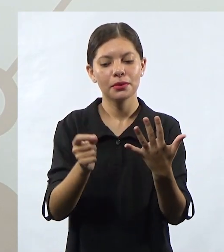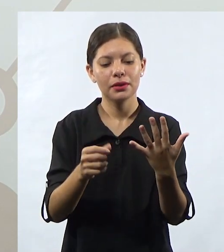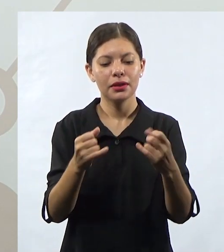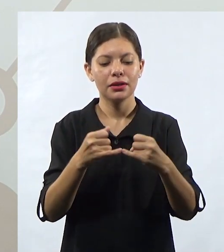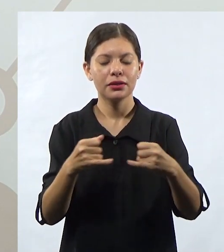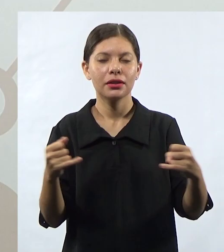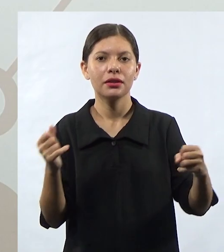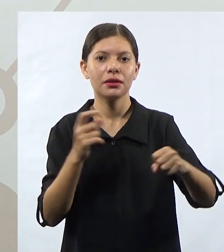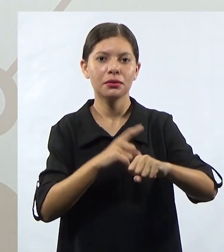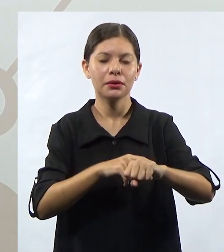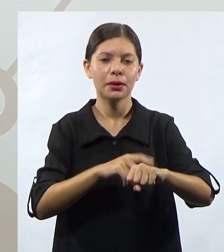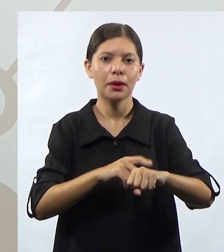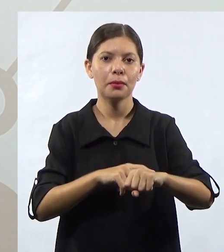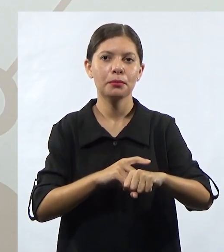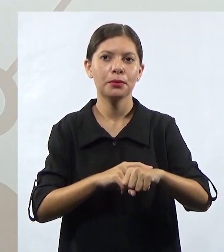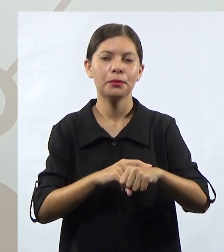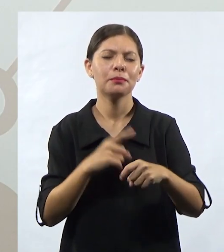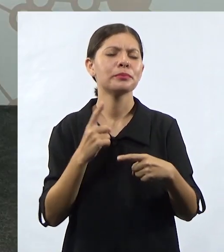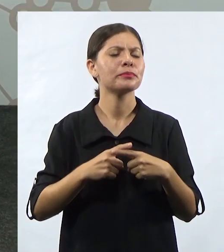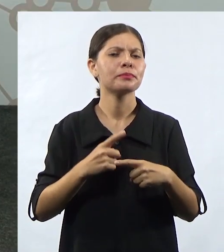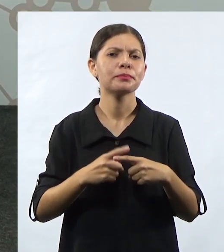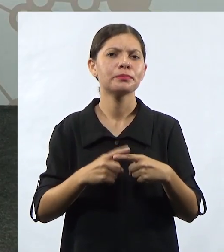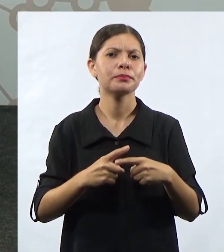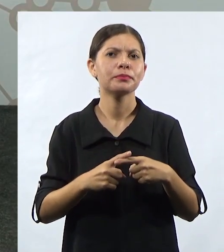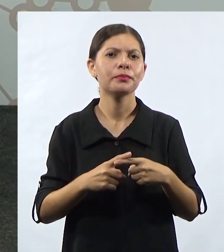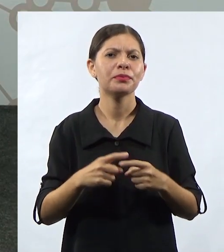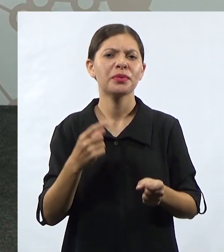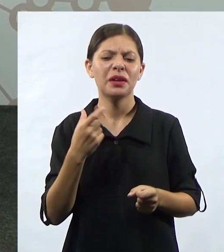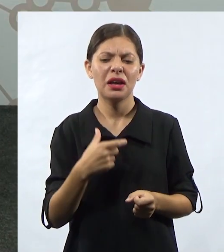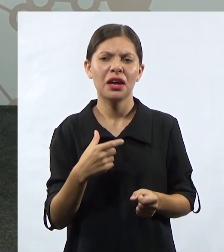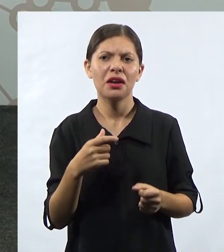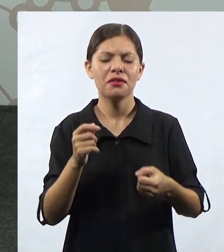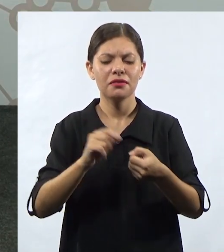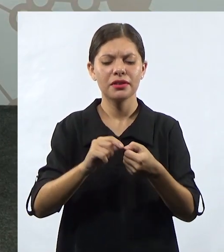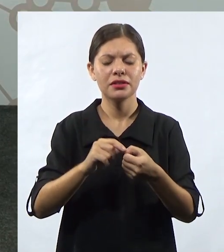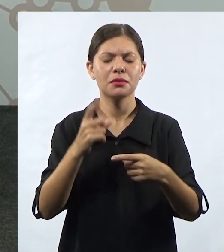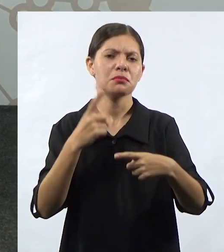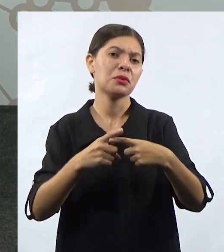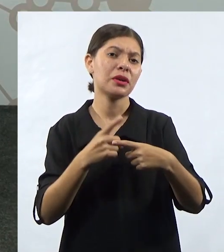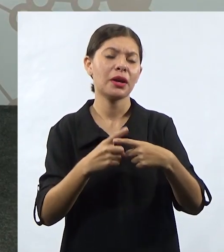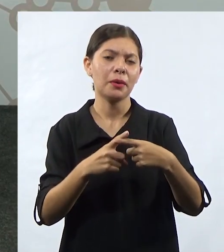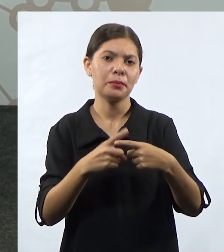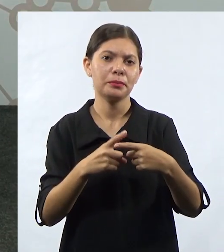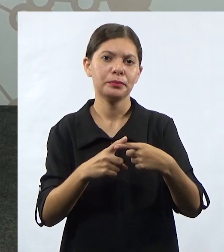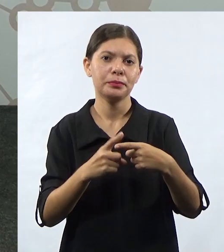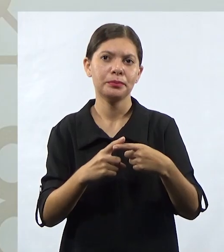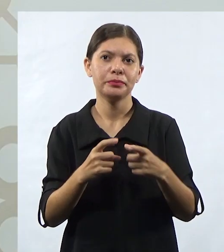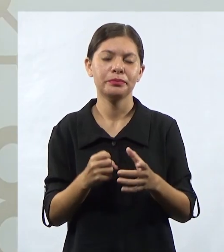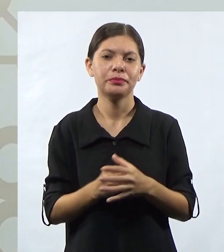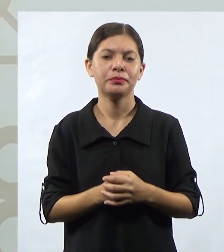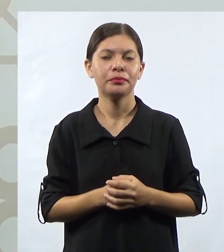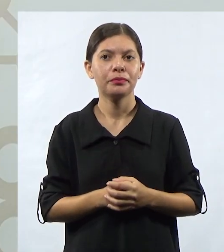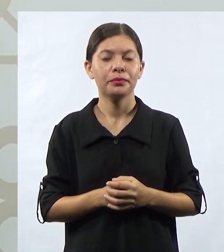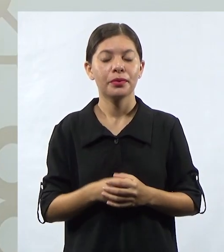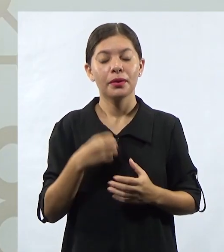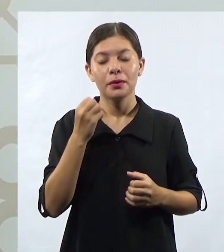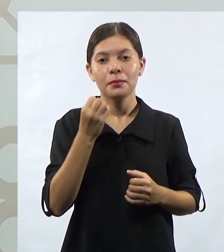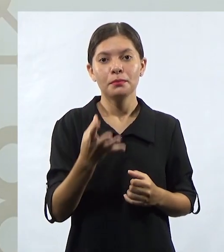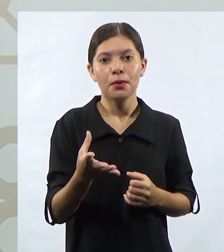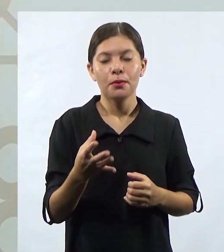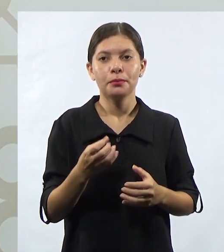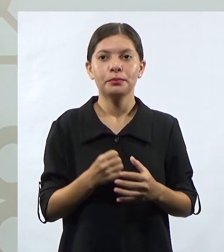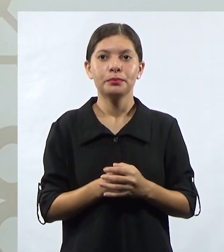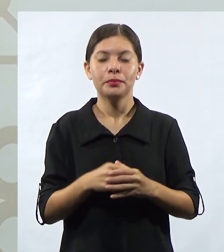componentes, mas para quê, professora Anabela? Para que eu vou fazer isso? Quais são os benefícios dessa linha do tempo? Excelente. Bom, quais